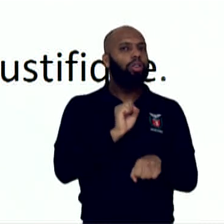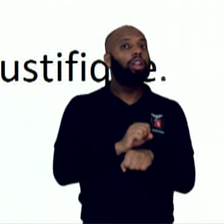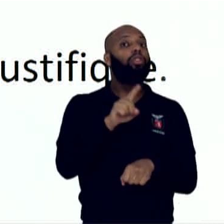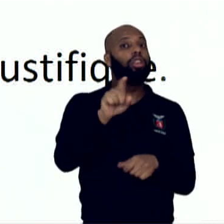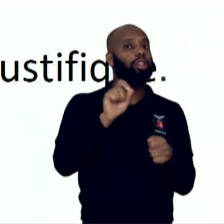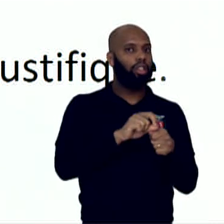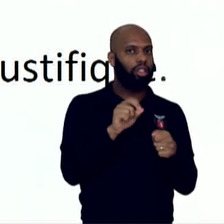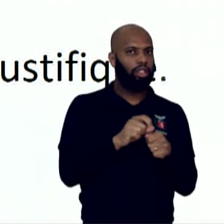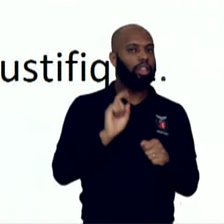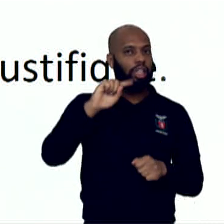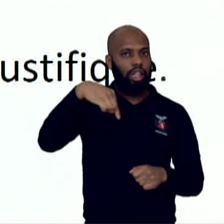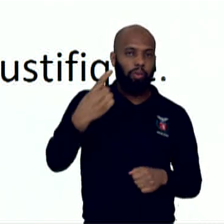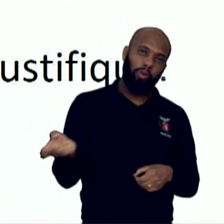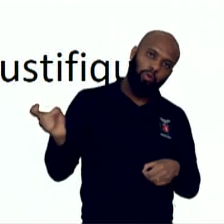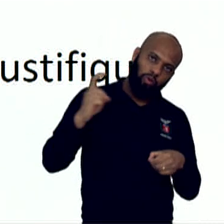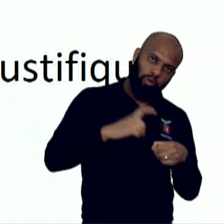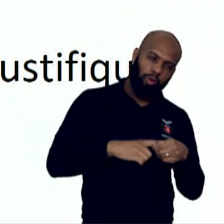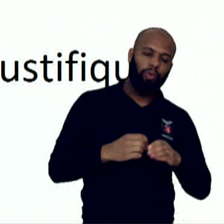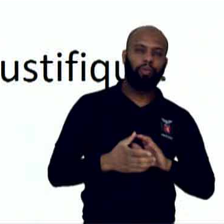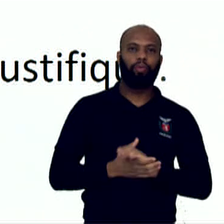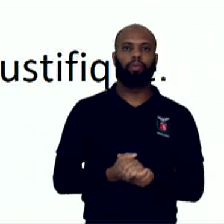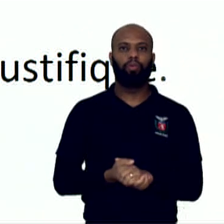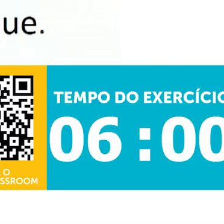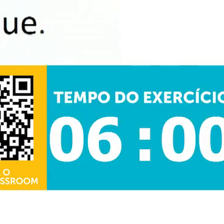aí para vocês. Depois nós voltamos.